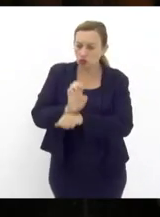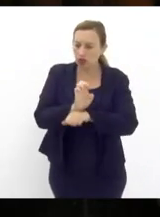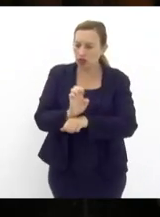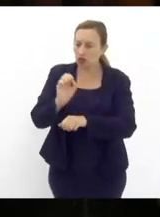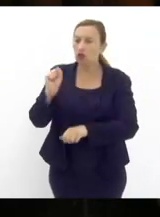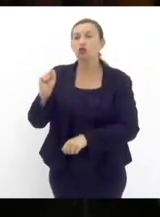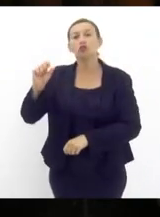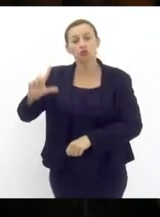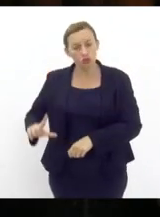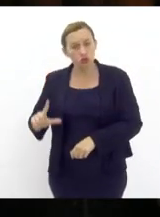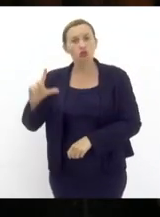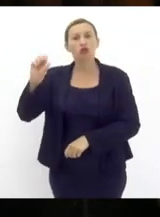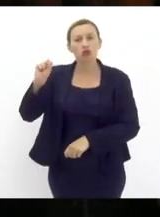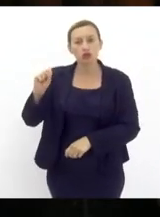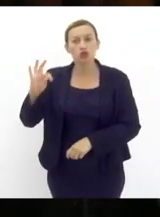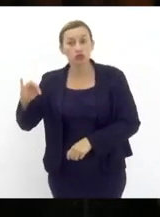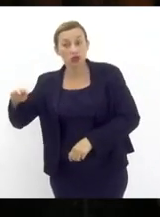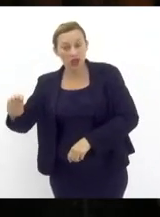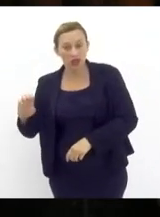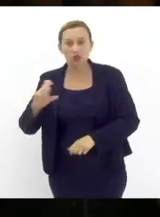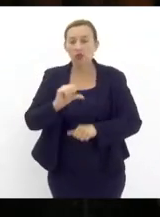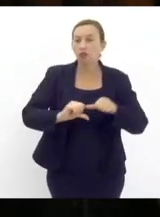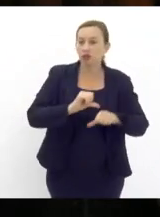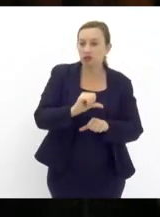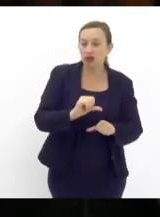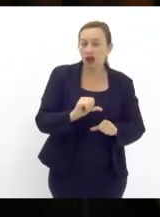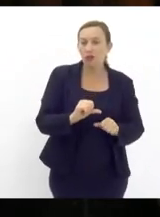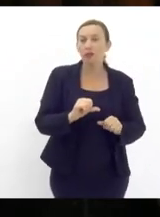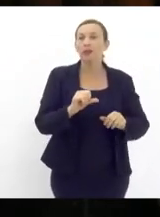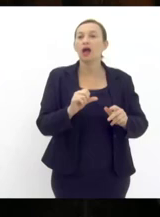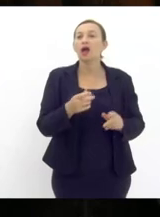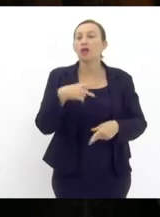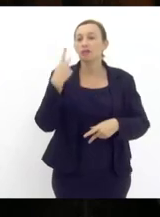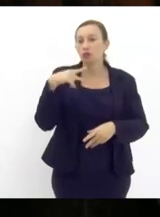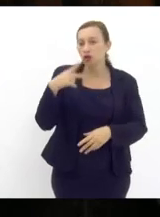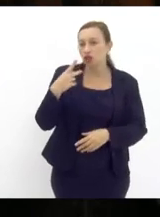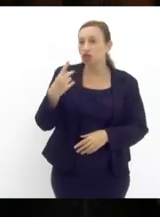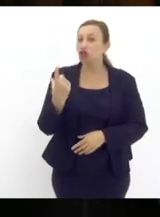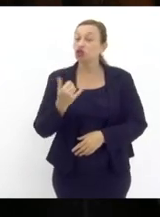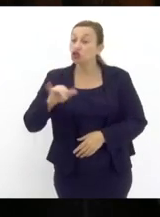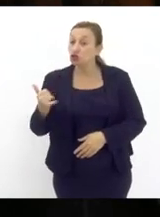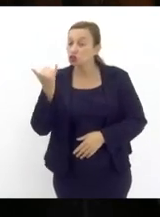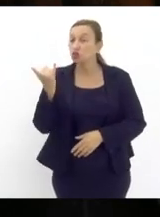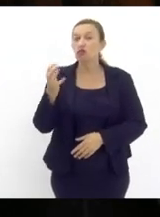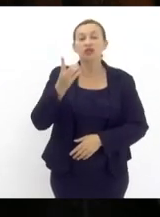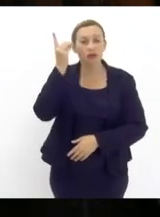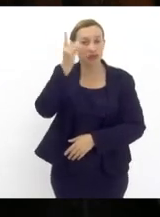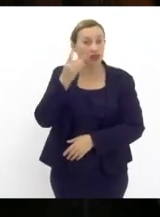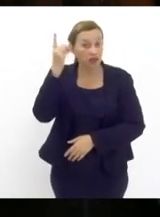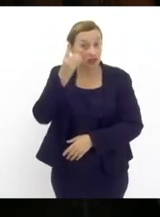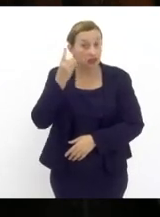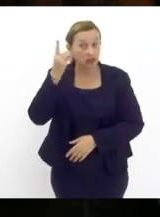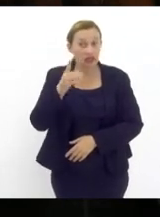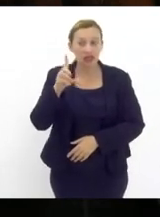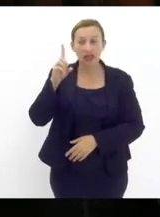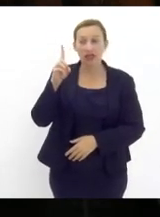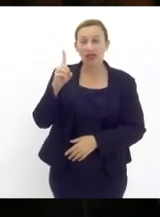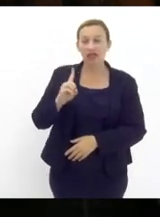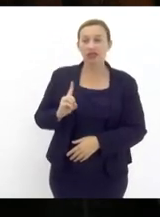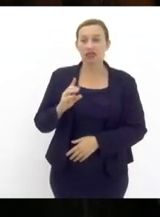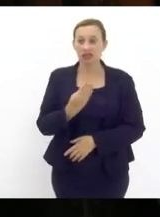Sudeste para modificar a política de juros deputada Dani